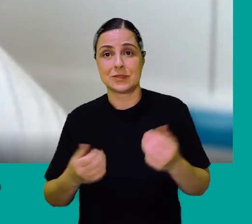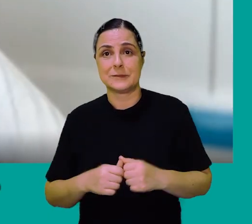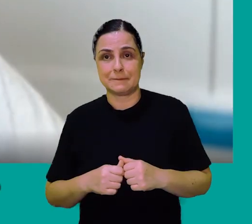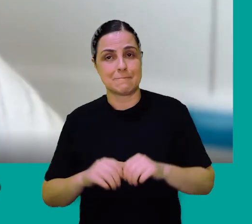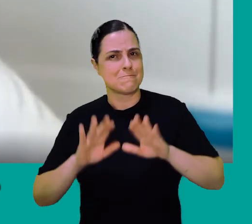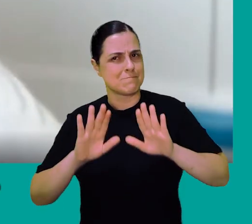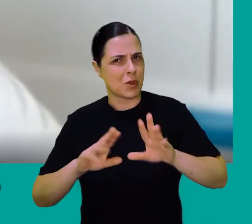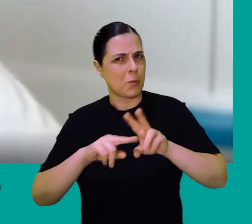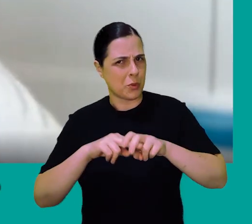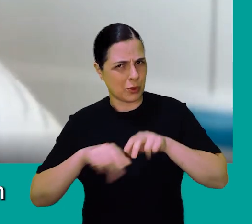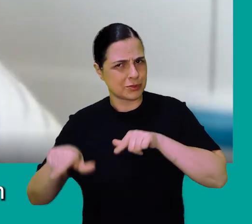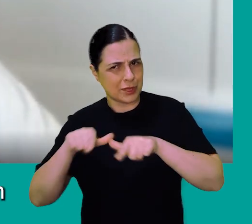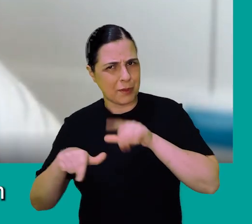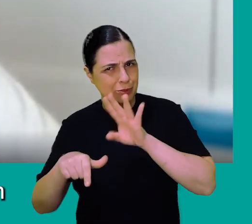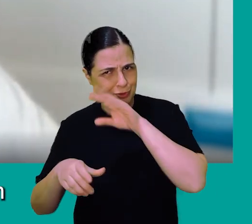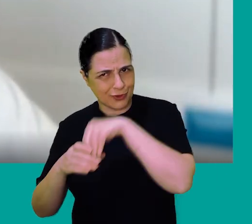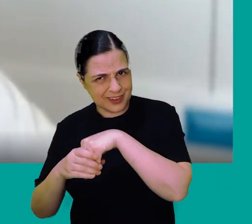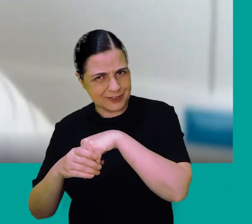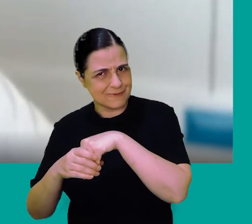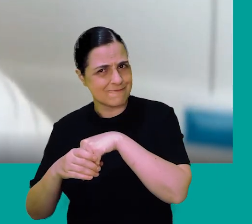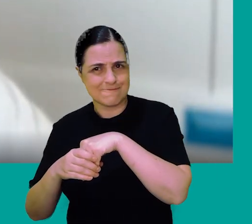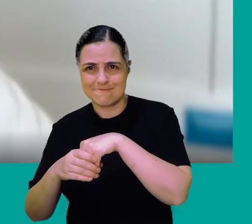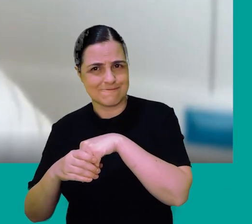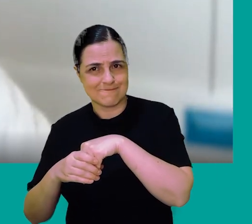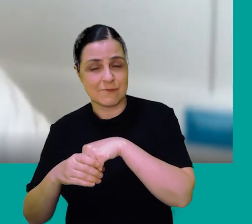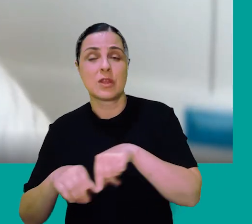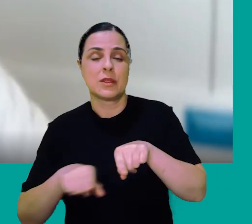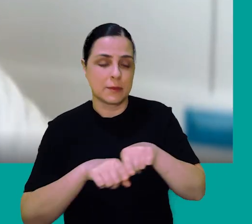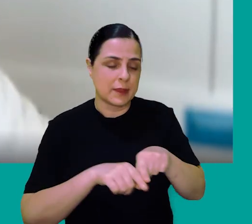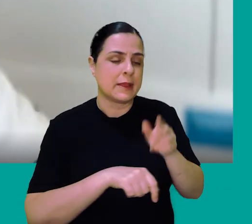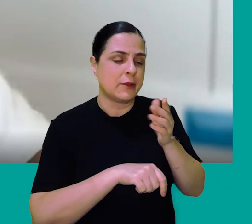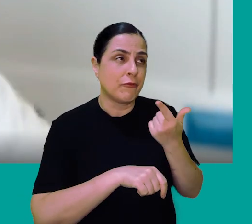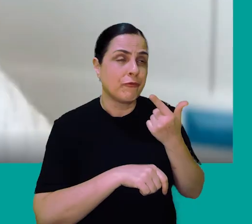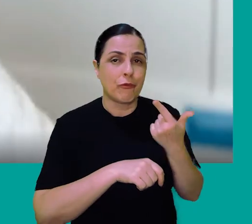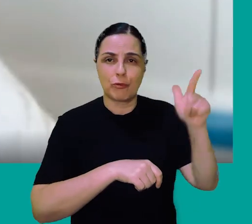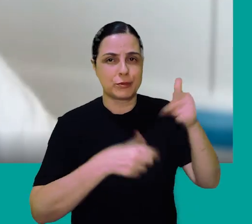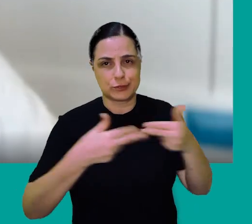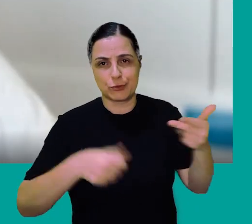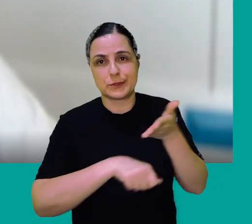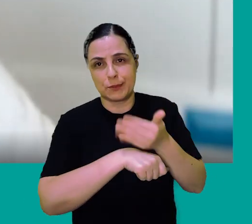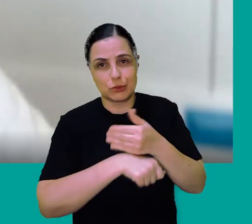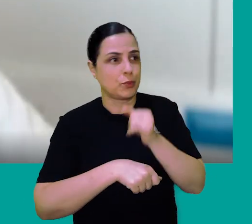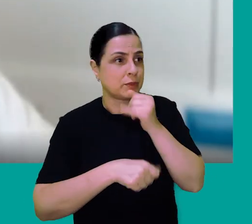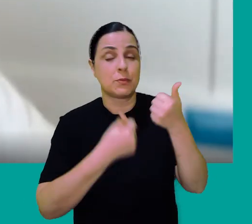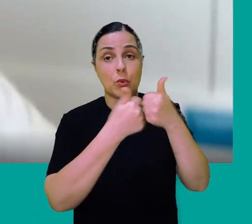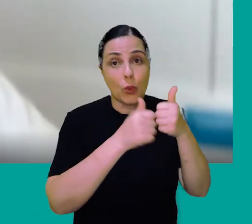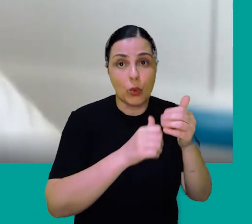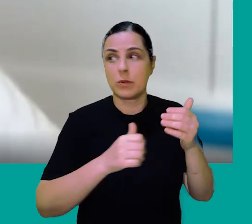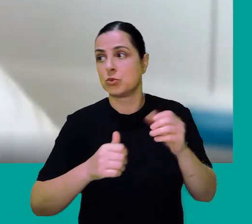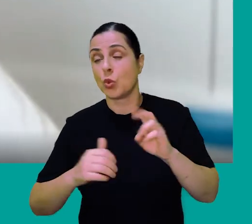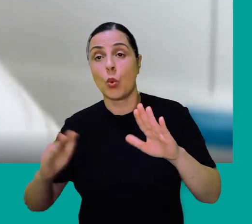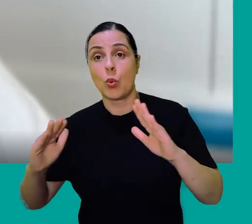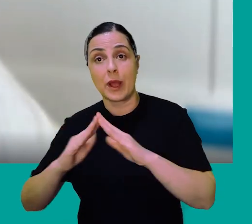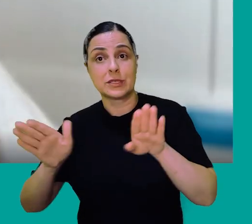E não é nem só no trabalho, né? Acho que esse é o ponto também que a gente está falando aqui, é o tempo todo, é quando vai pegar o ônibus, é quando você chega em casa, é o tempo